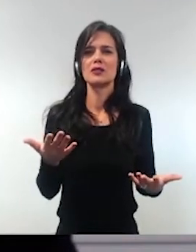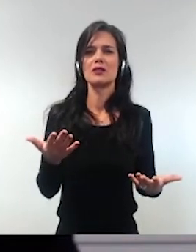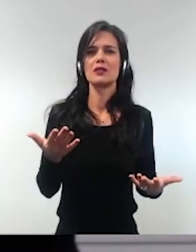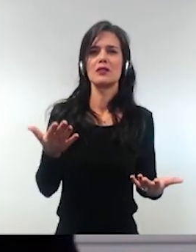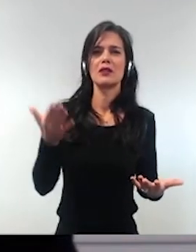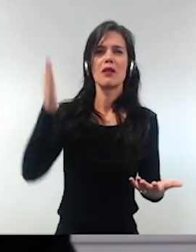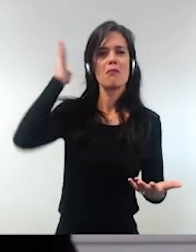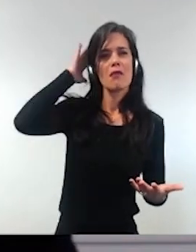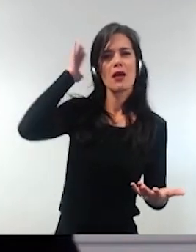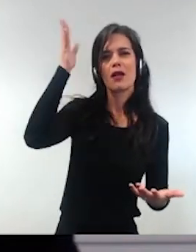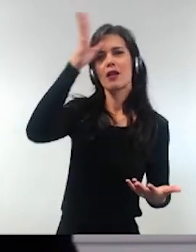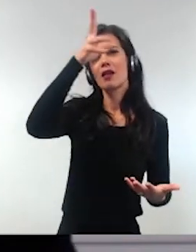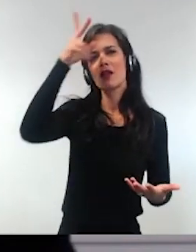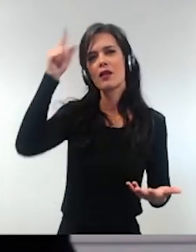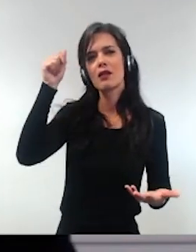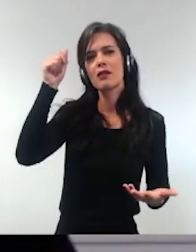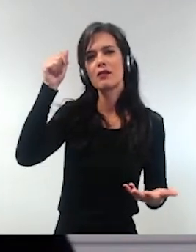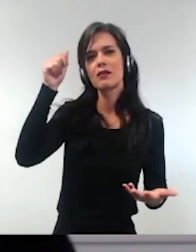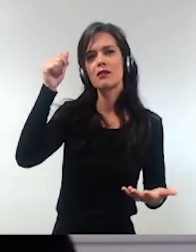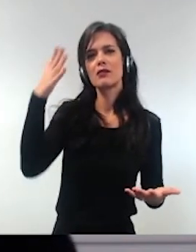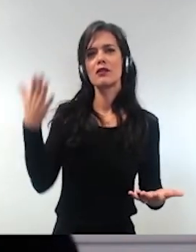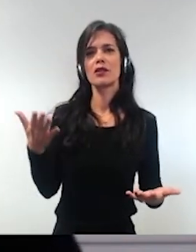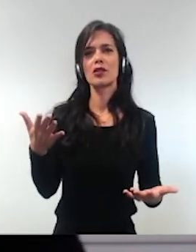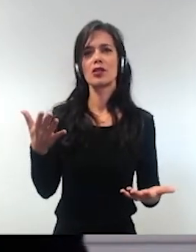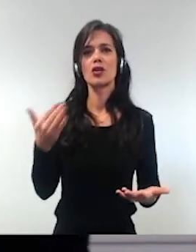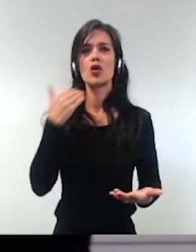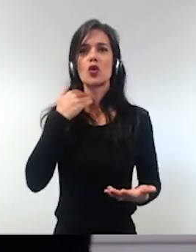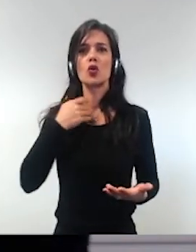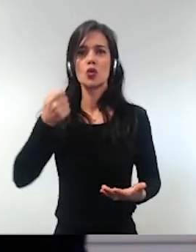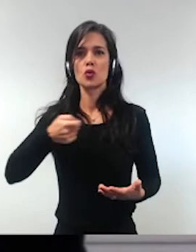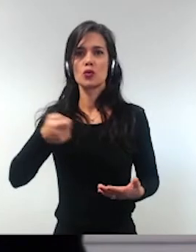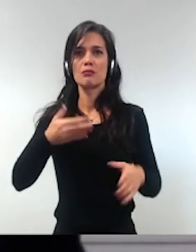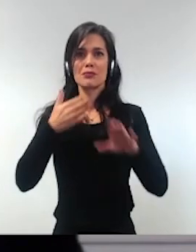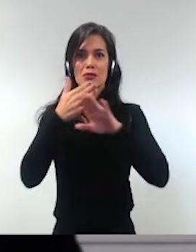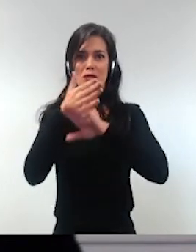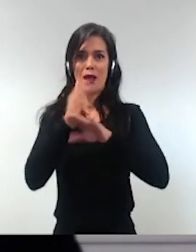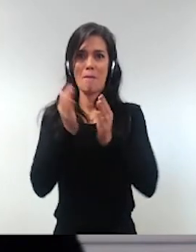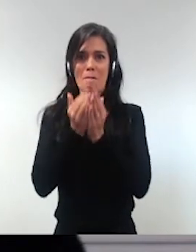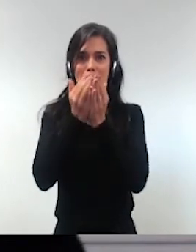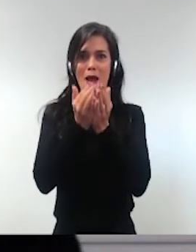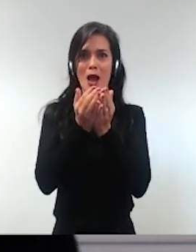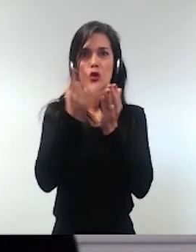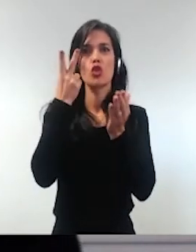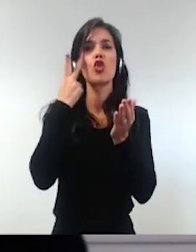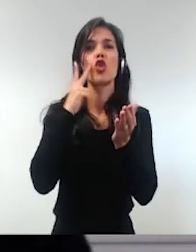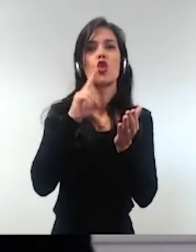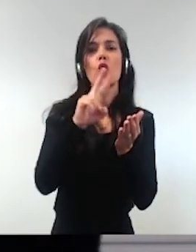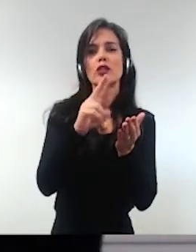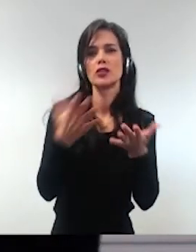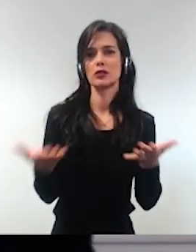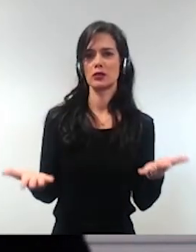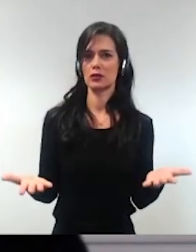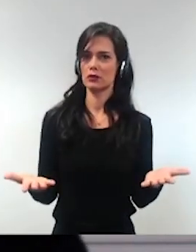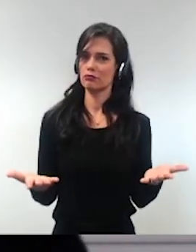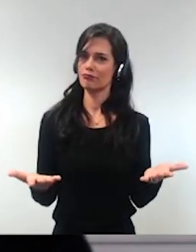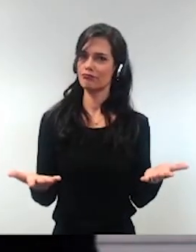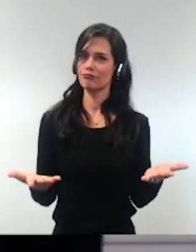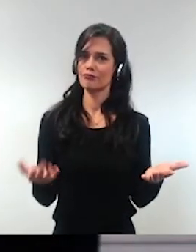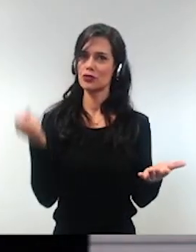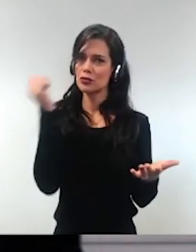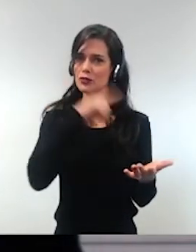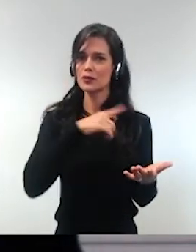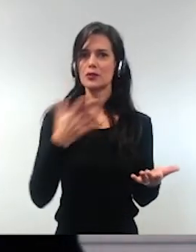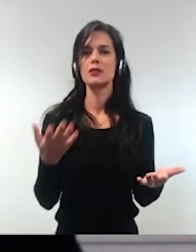do Amazonas, onde o juiz, se for de barco, leva 2, 3 dias para chegar na comarca. Então, são muitas